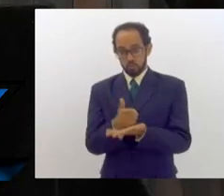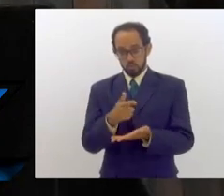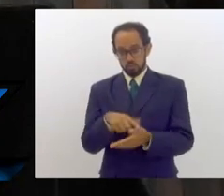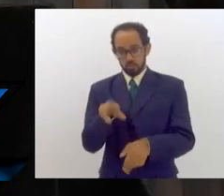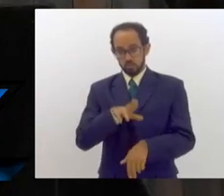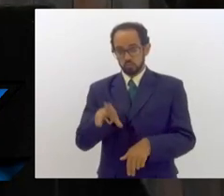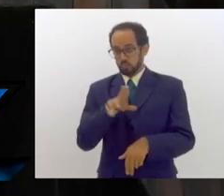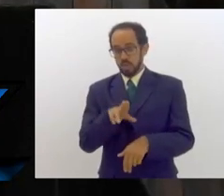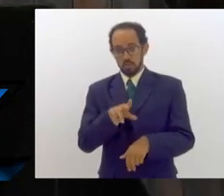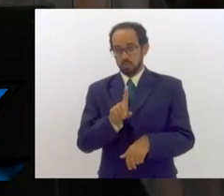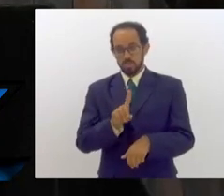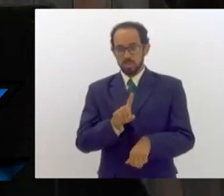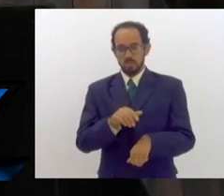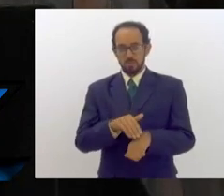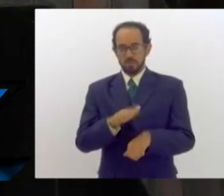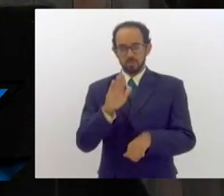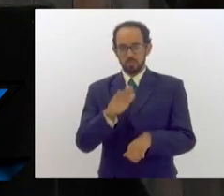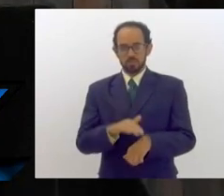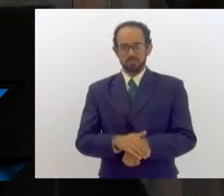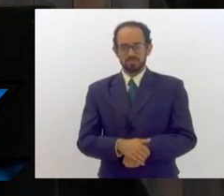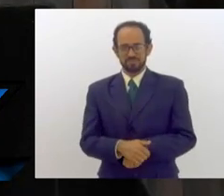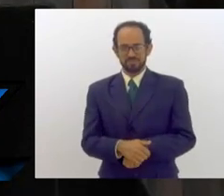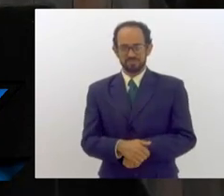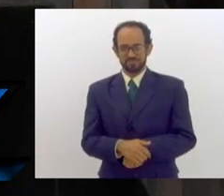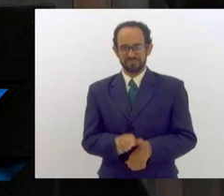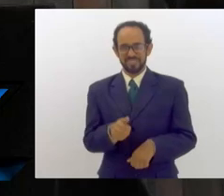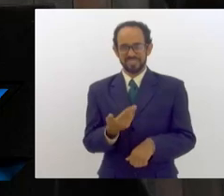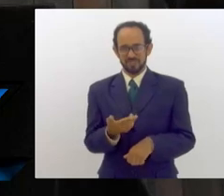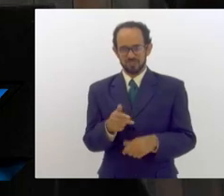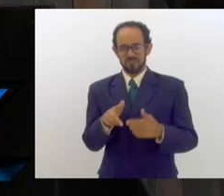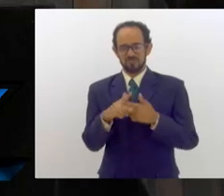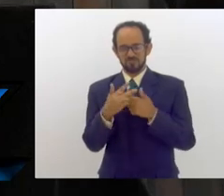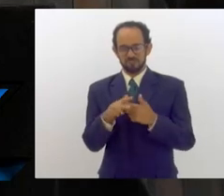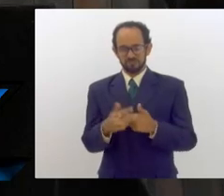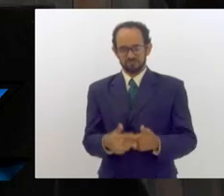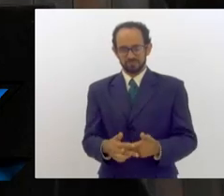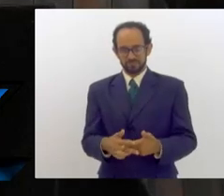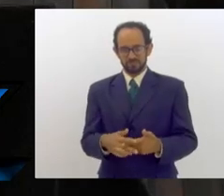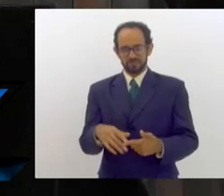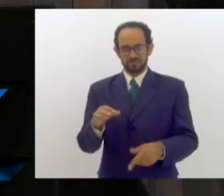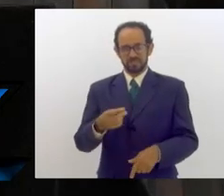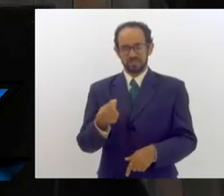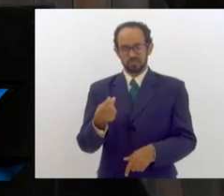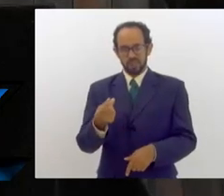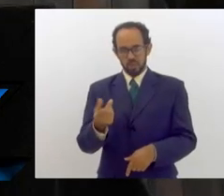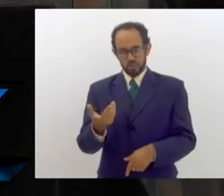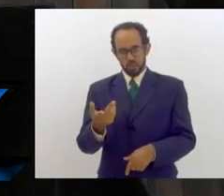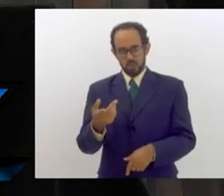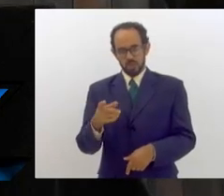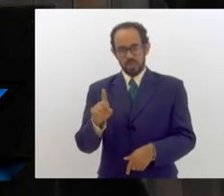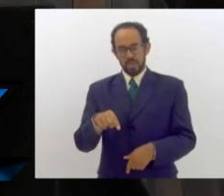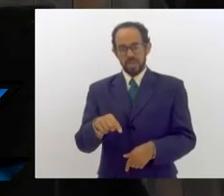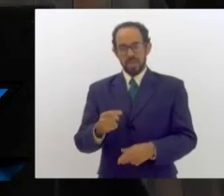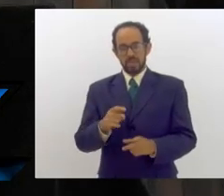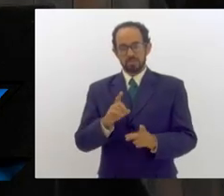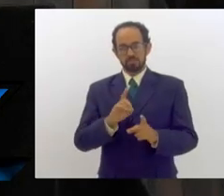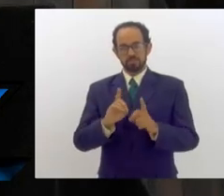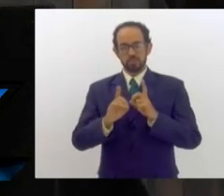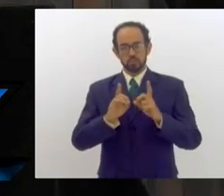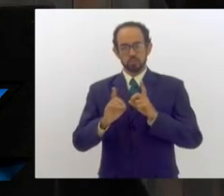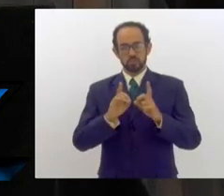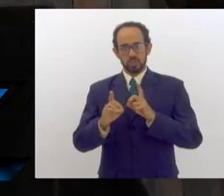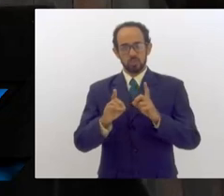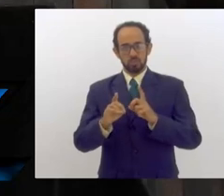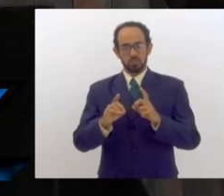não cresceu então cada reajuste tarifário era um debate para o bolso do